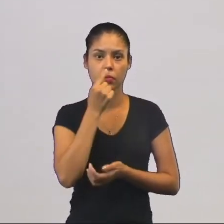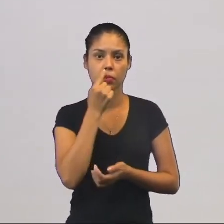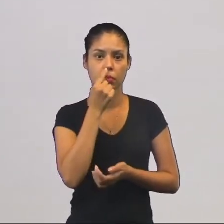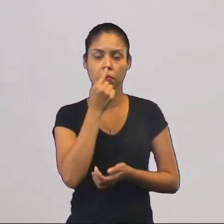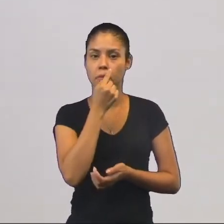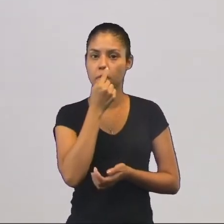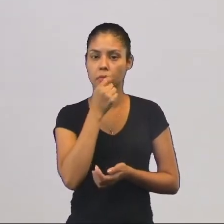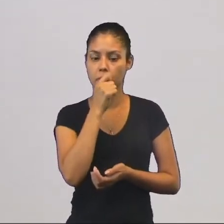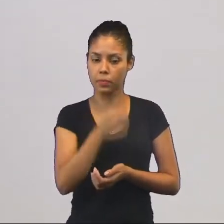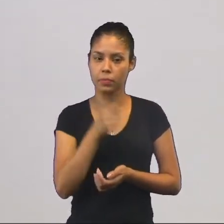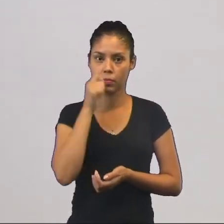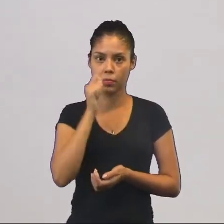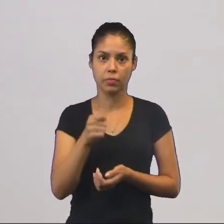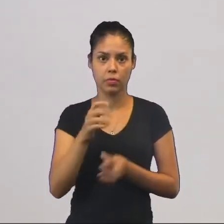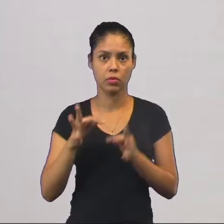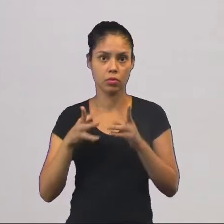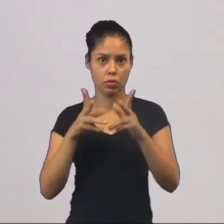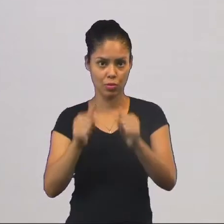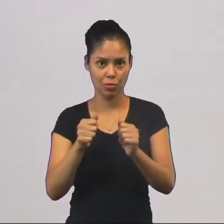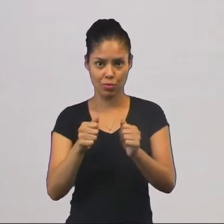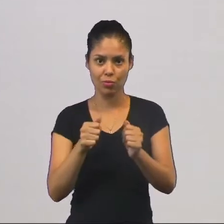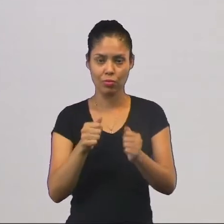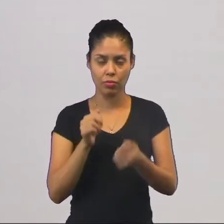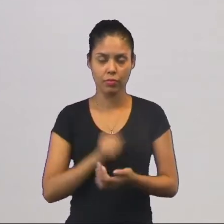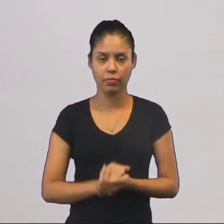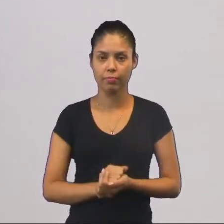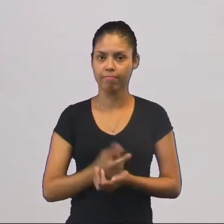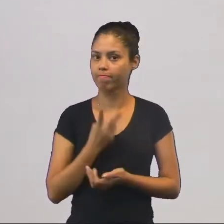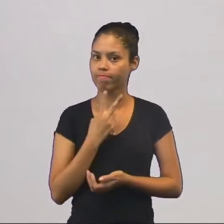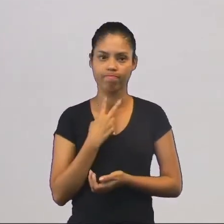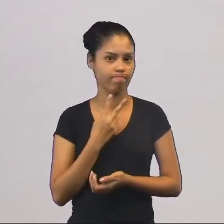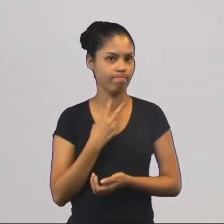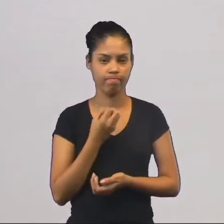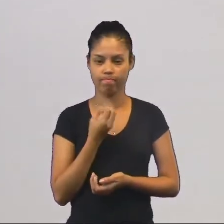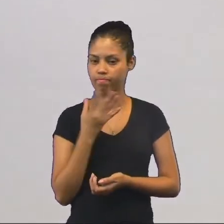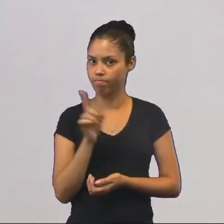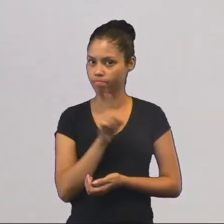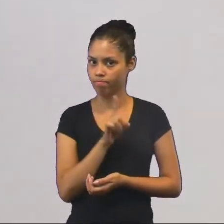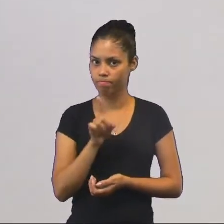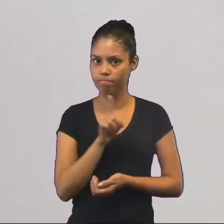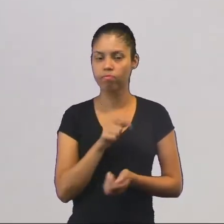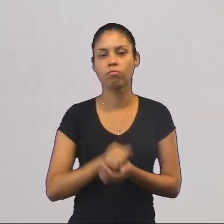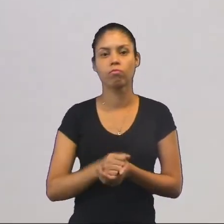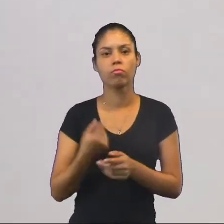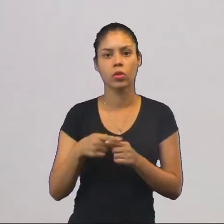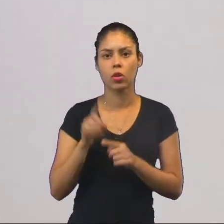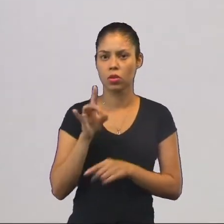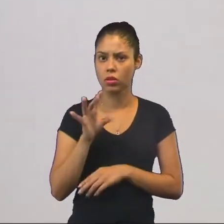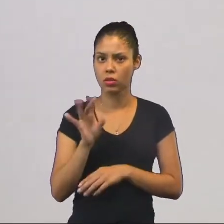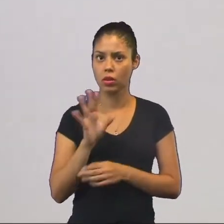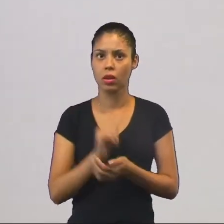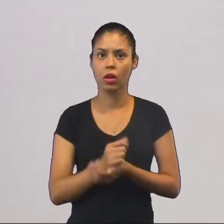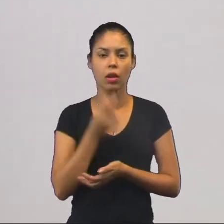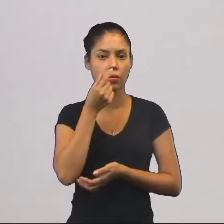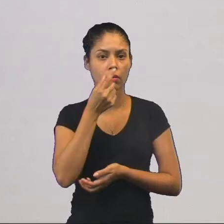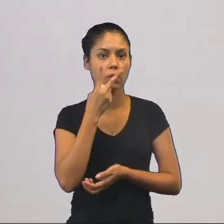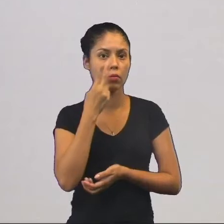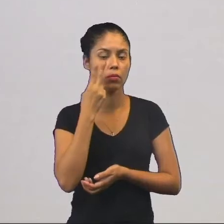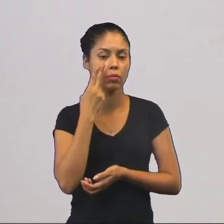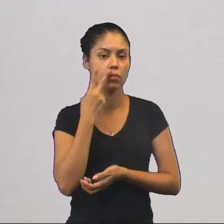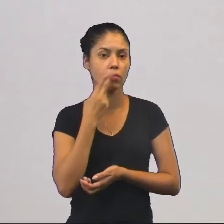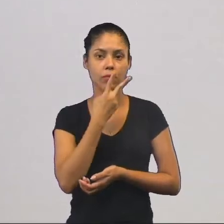a cera e remover todos os pelos do nariz, não é algo muito interessante. No máximo, você pode retirar com a